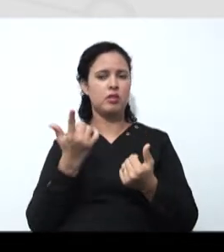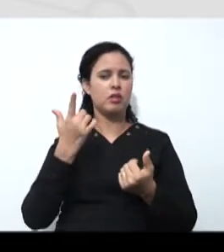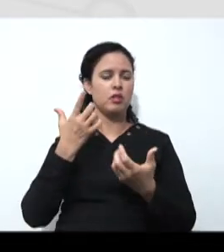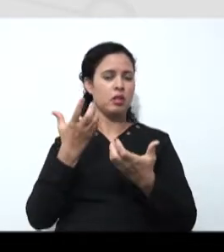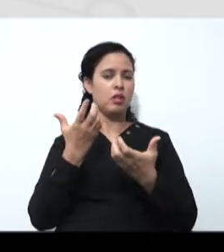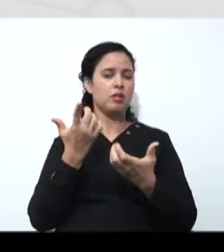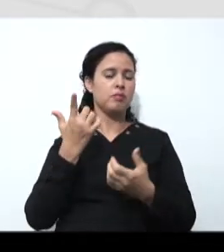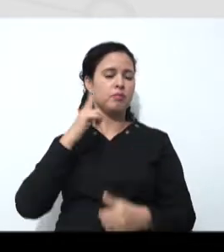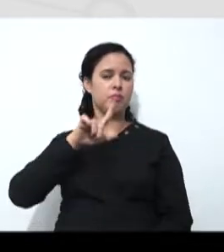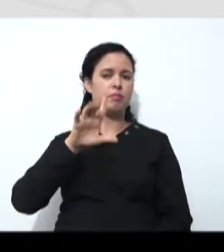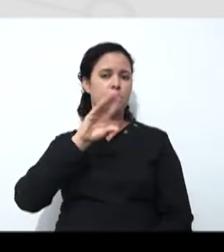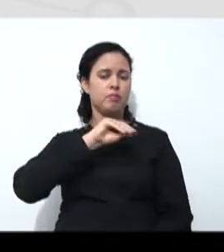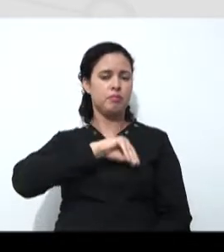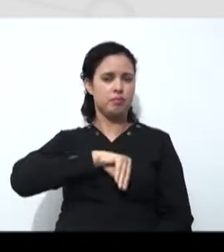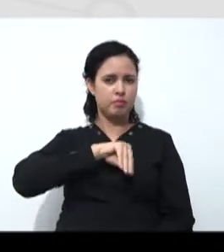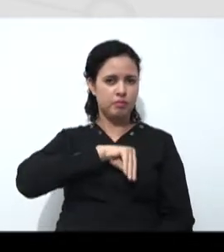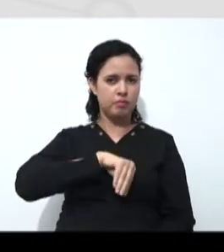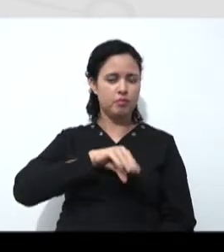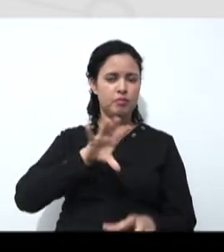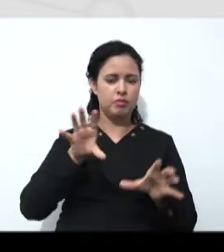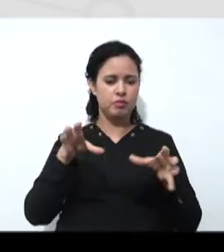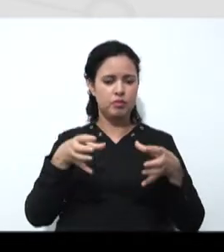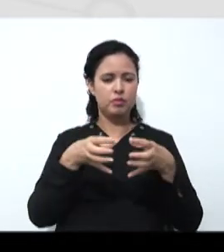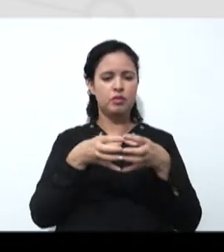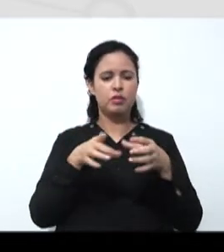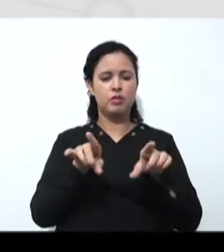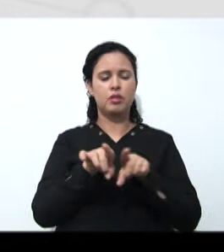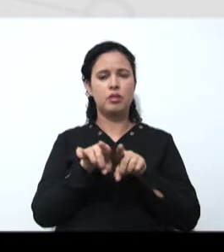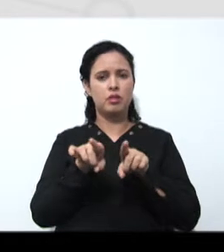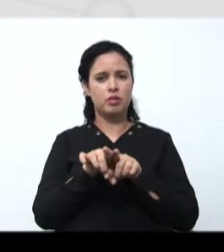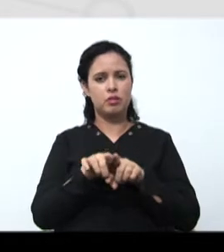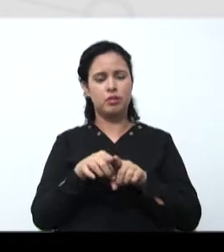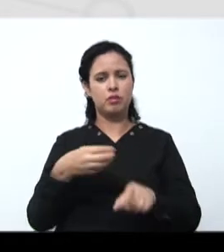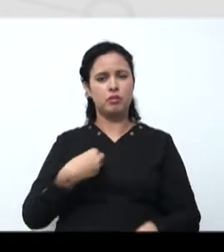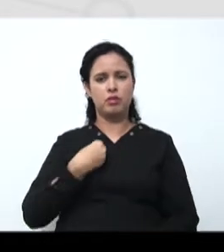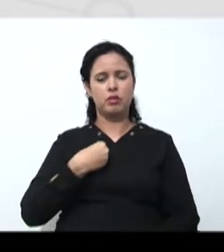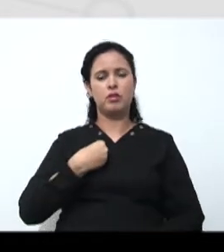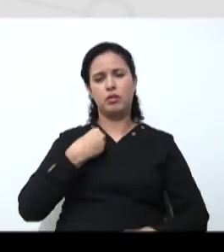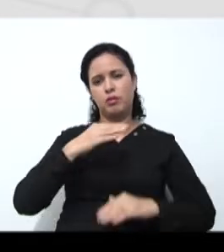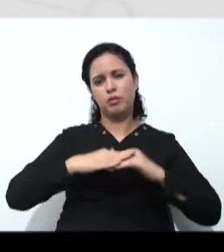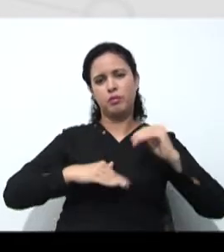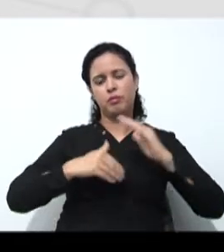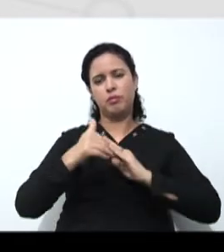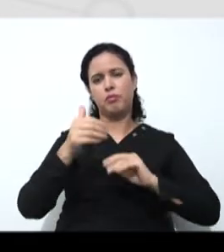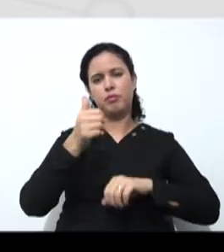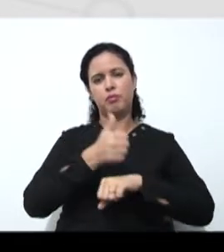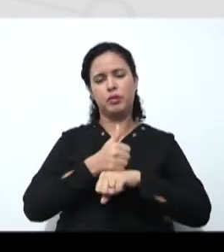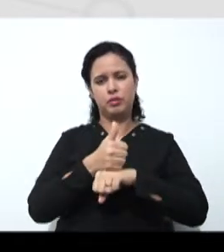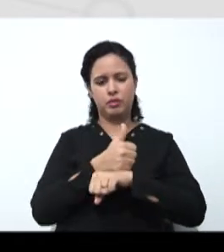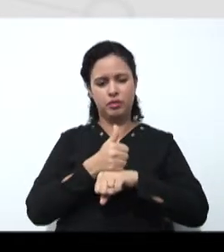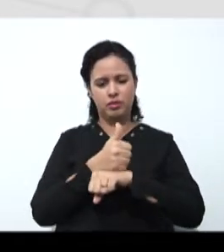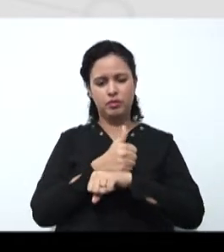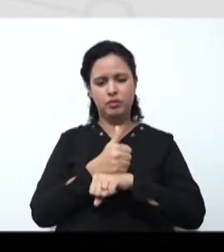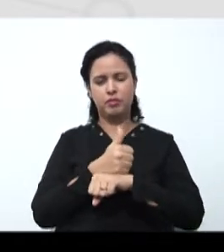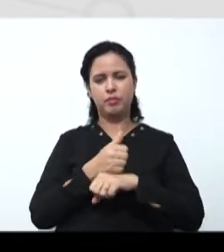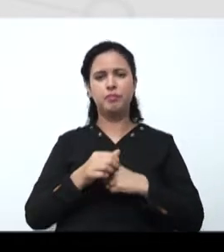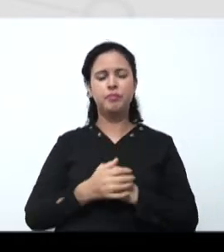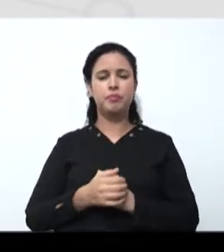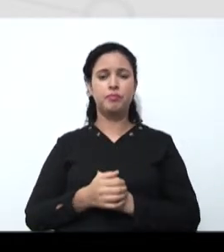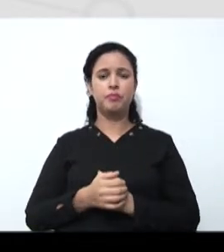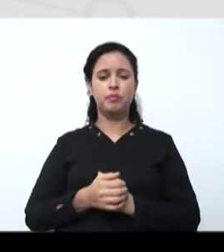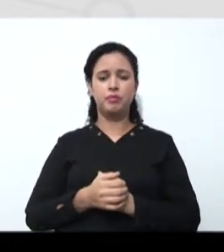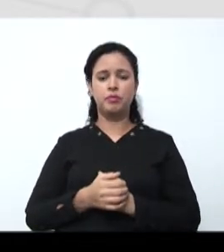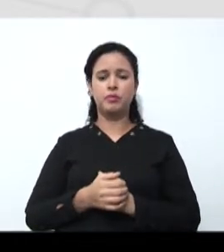alcançar coletivamente e definir a vida profissional e também ser desafiado. As desvantagens é que